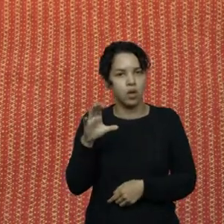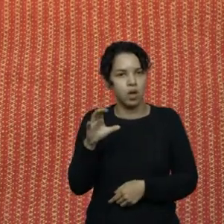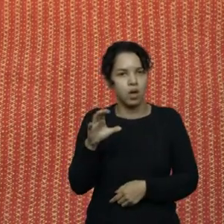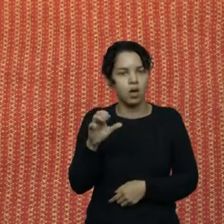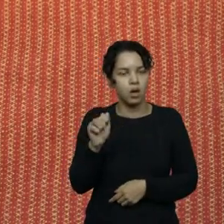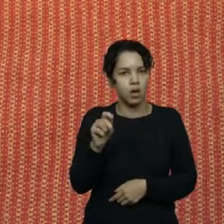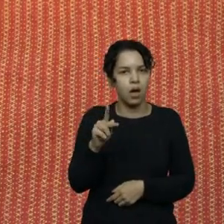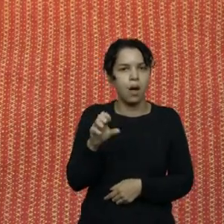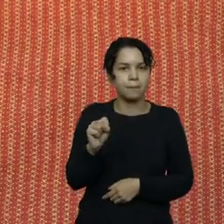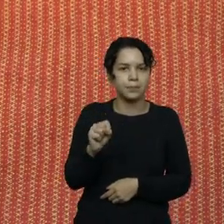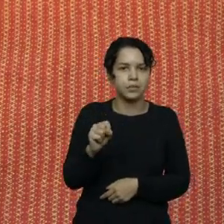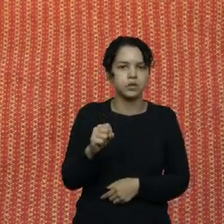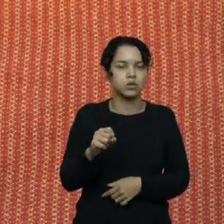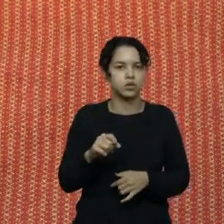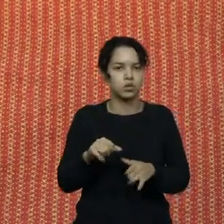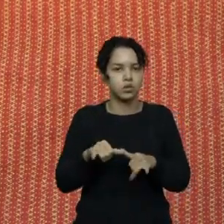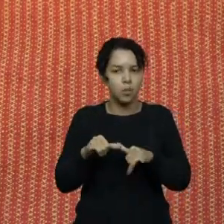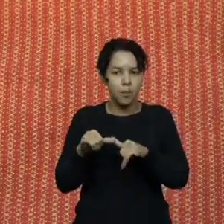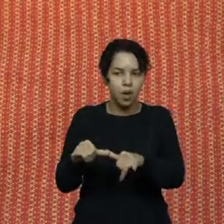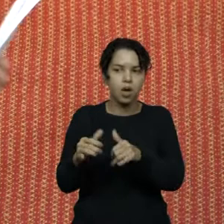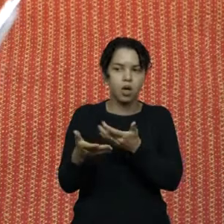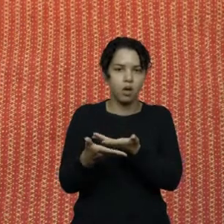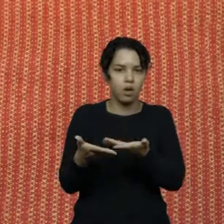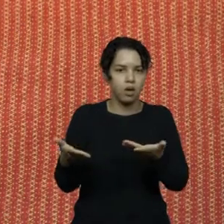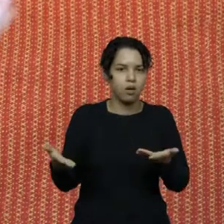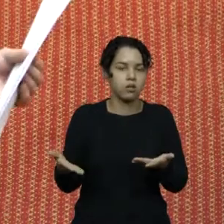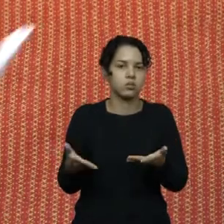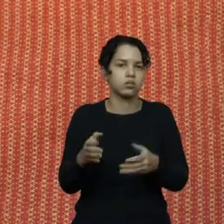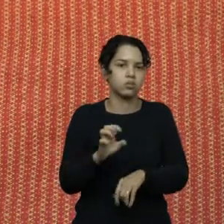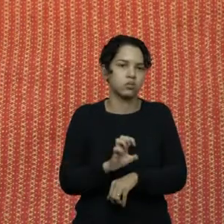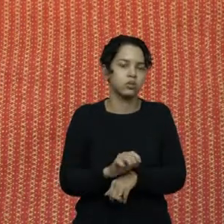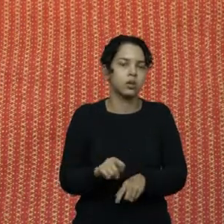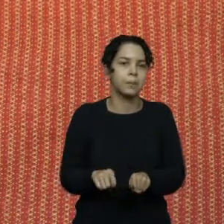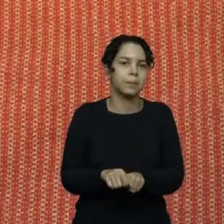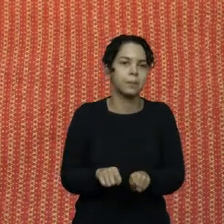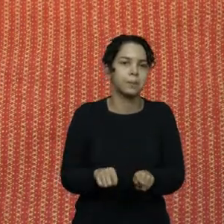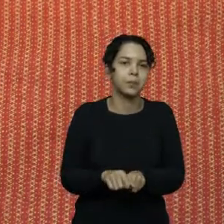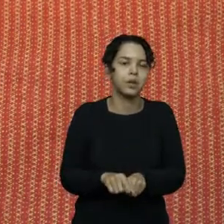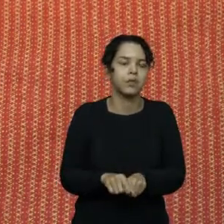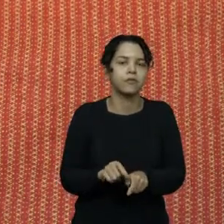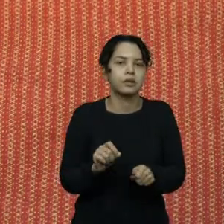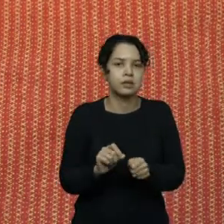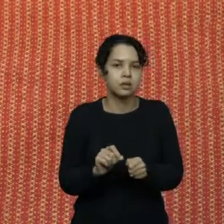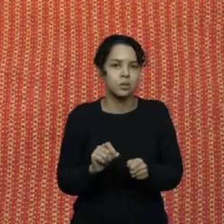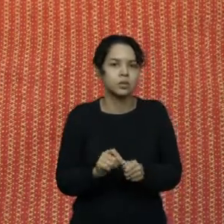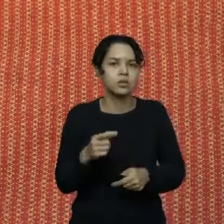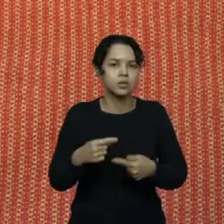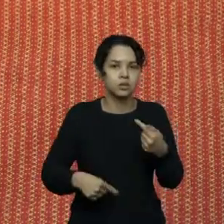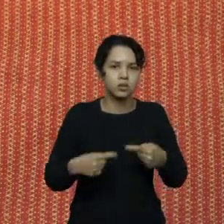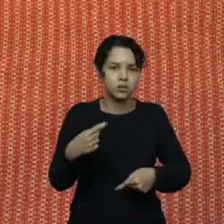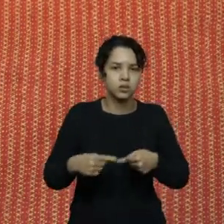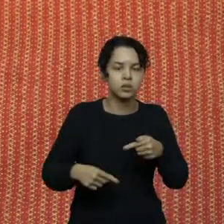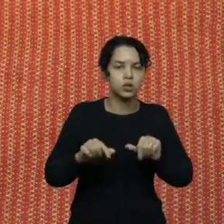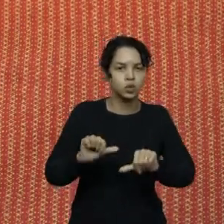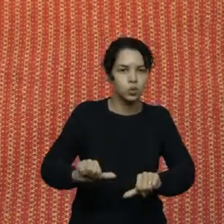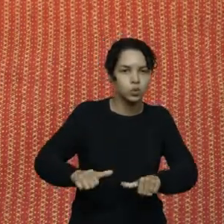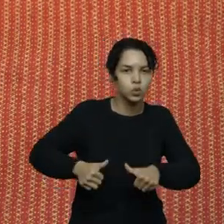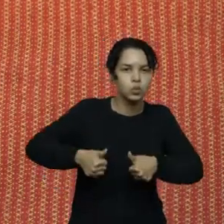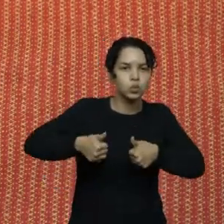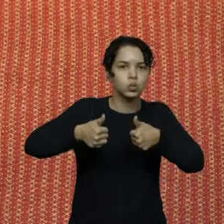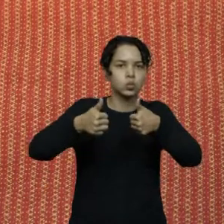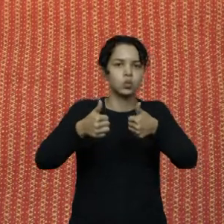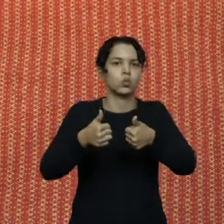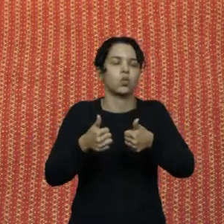com o supermercadista do estado e também fazendo o debate para melhorar e